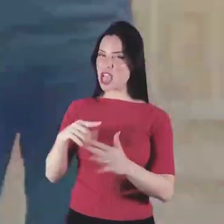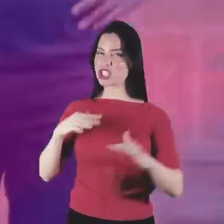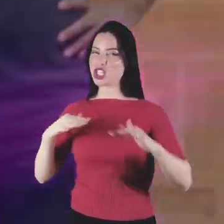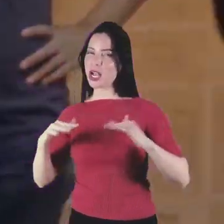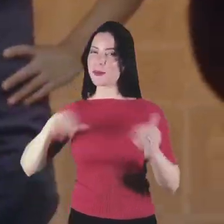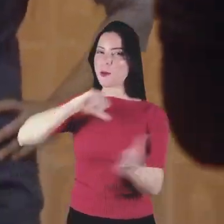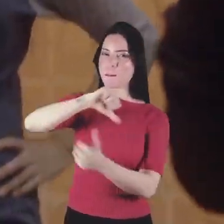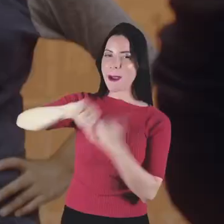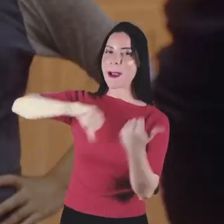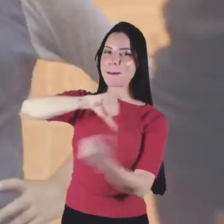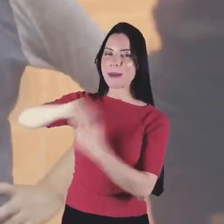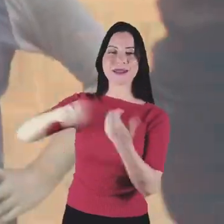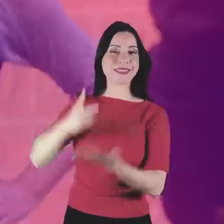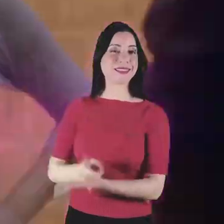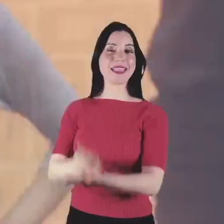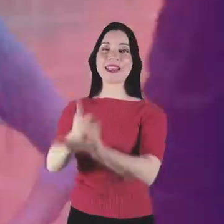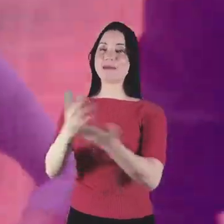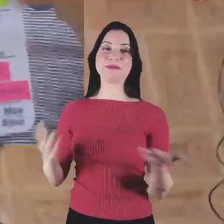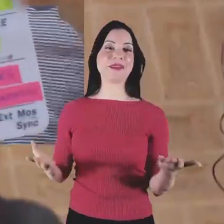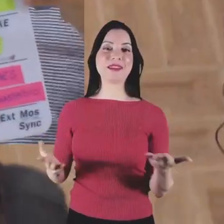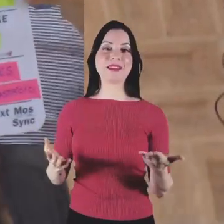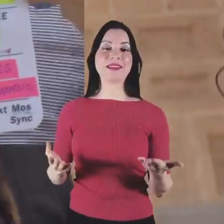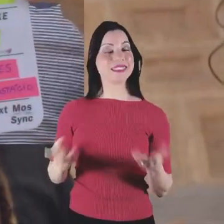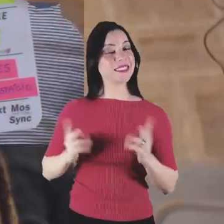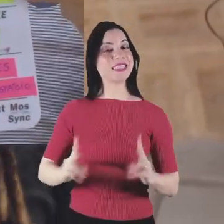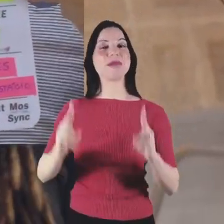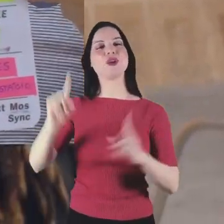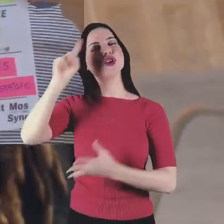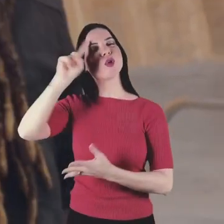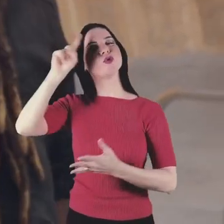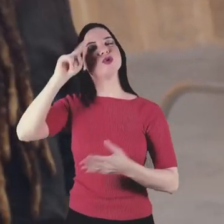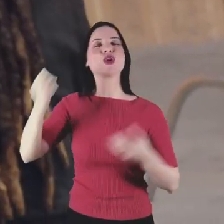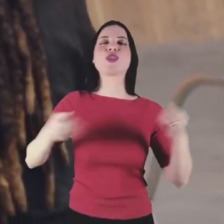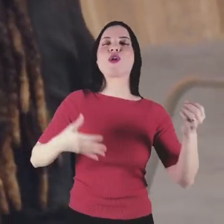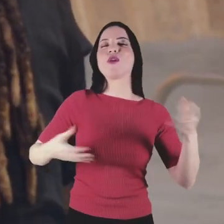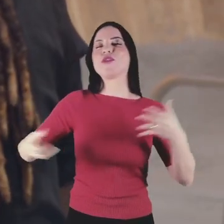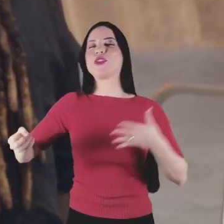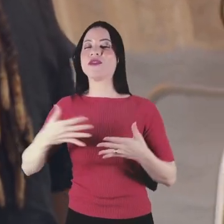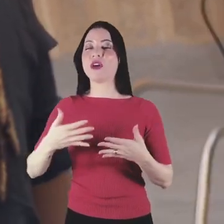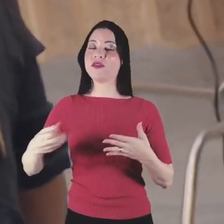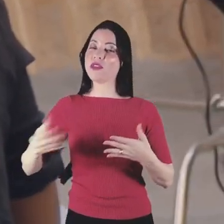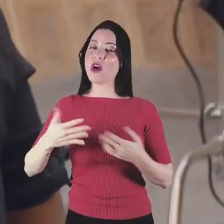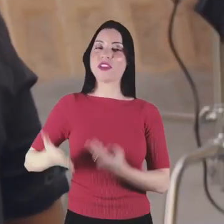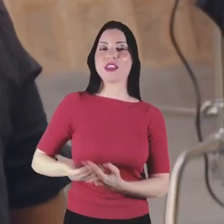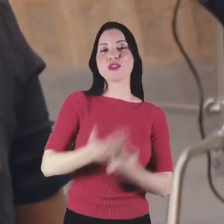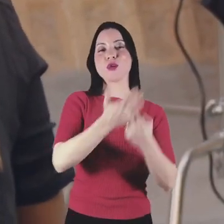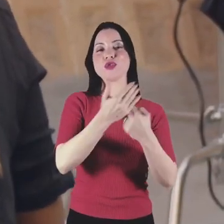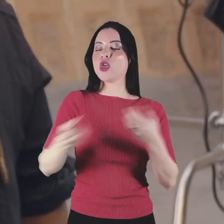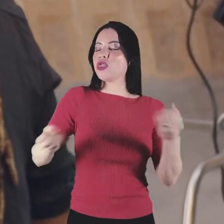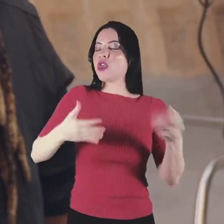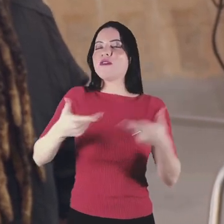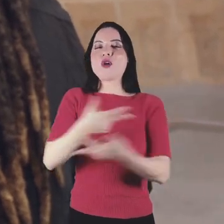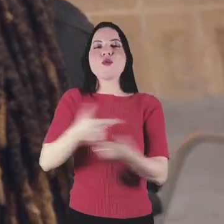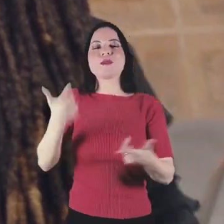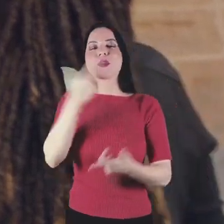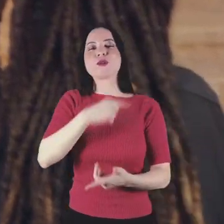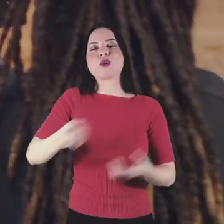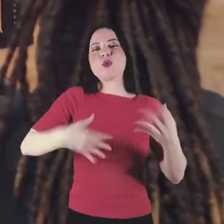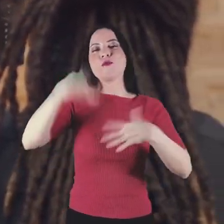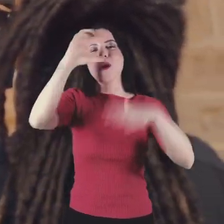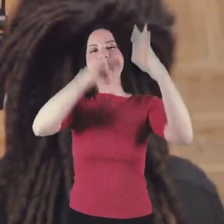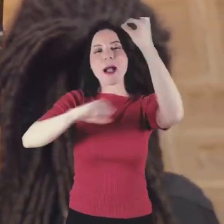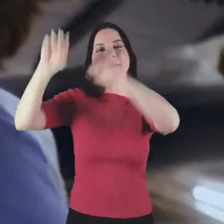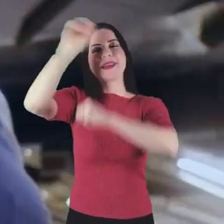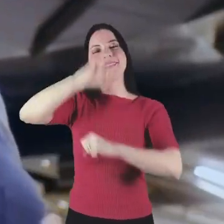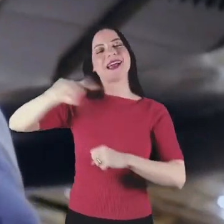que acaba trazendo novidades todo dia. Então, novas tecnologias, novas coisas para aprender a cada dia de